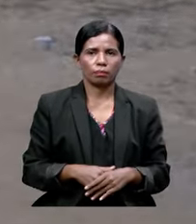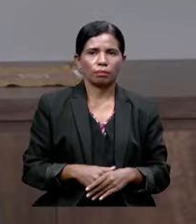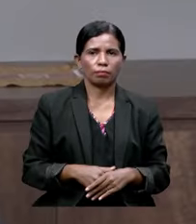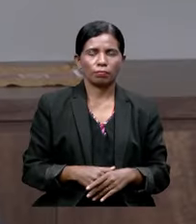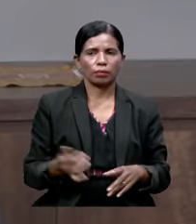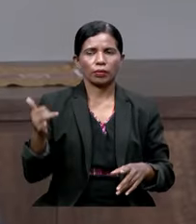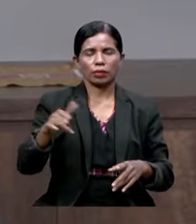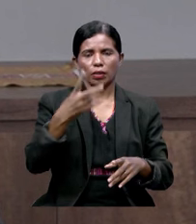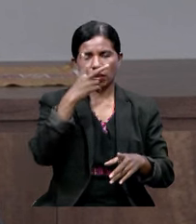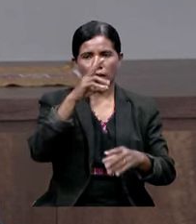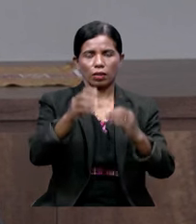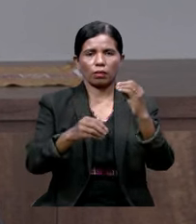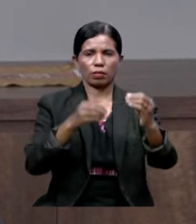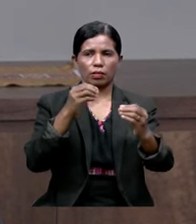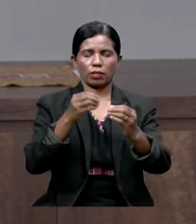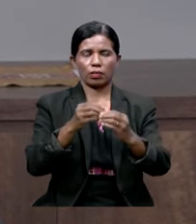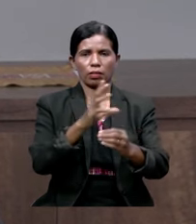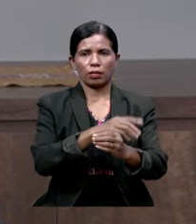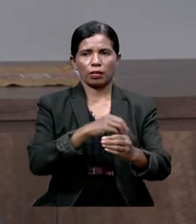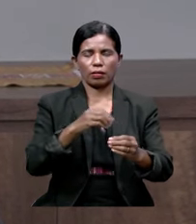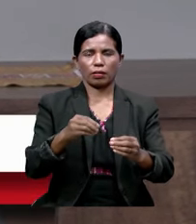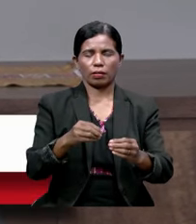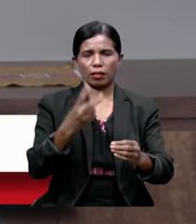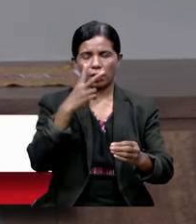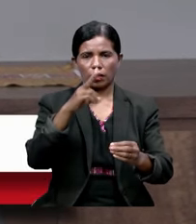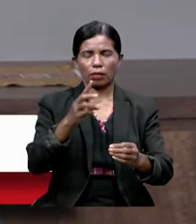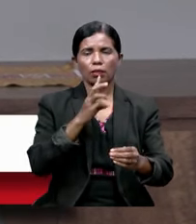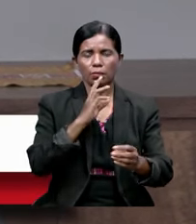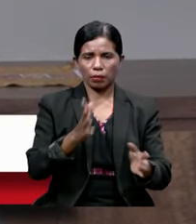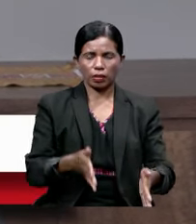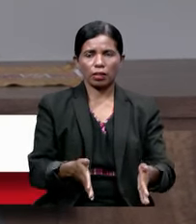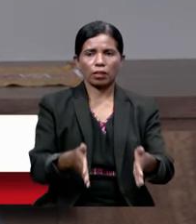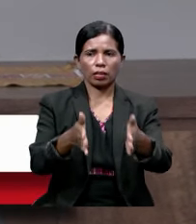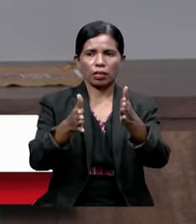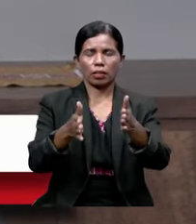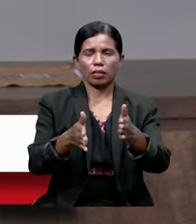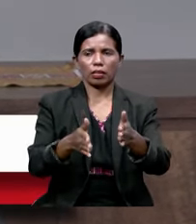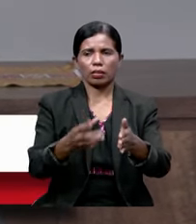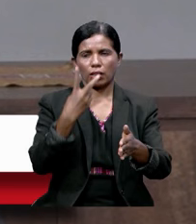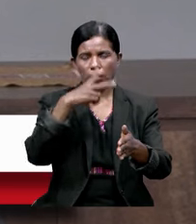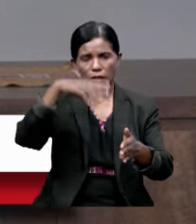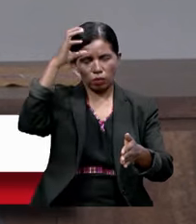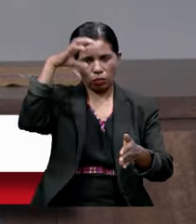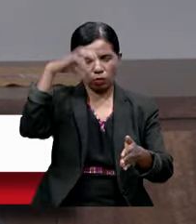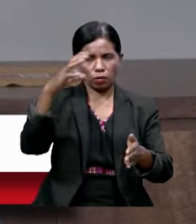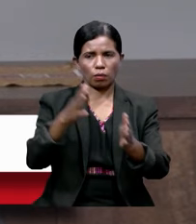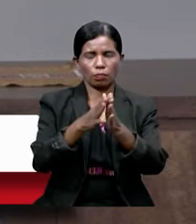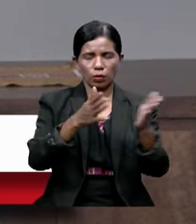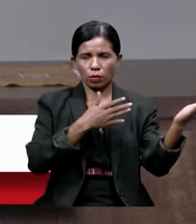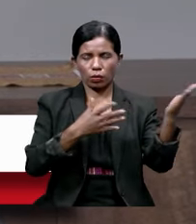Sila teto no fator a sedimentação rate, volume sedimentação udan ben lori rai